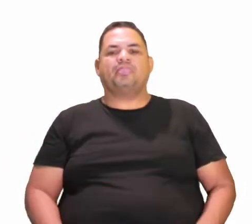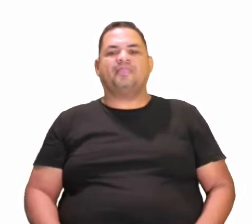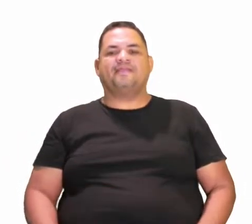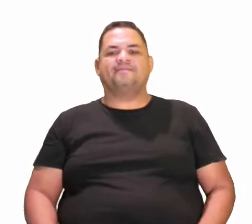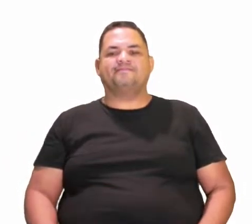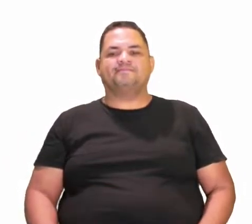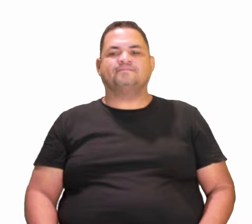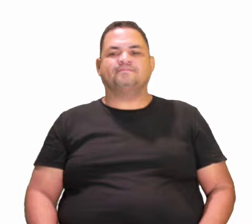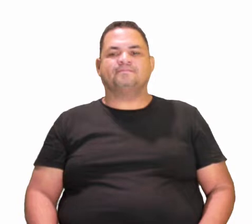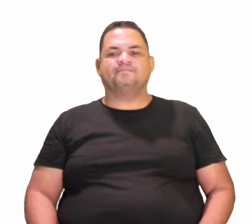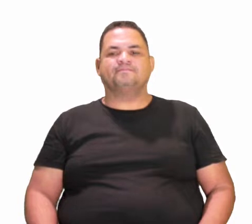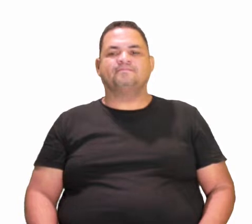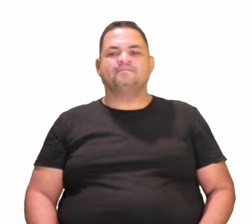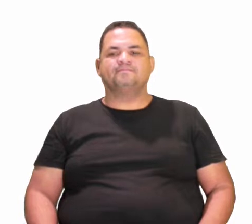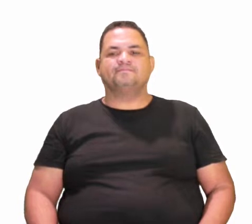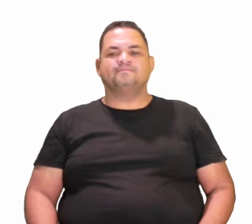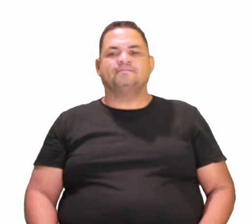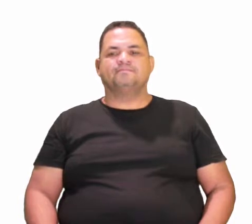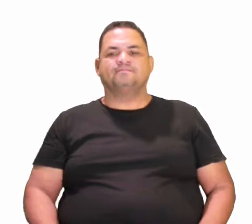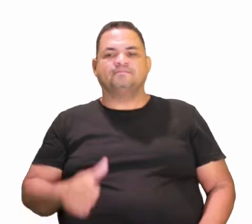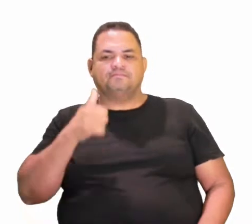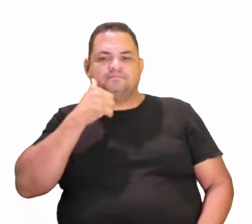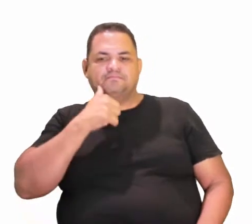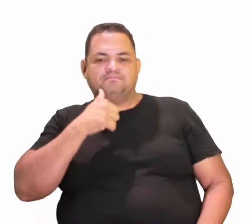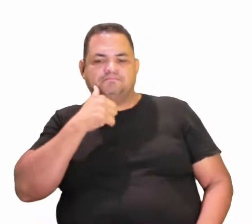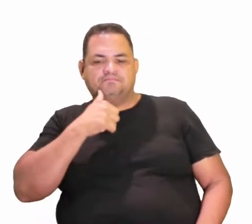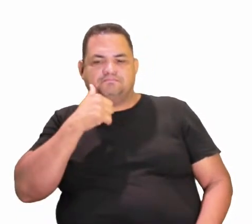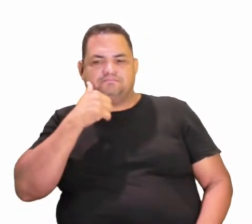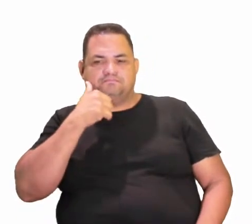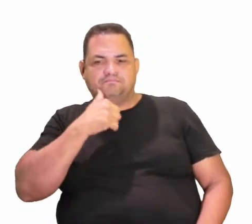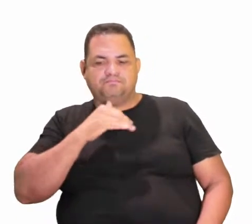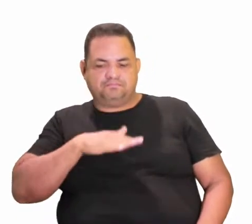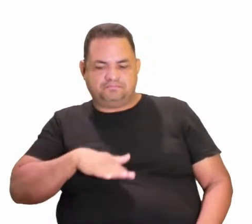esta mocinha aqui, ela não faz